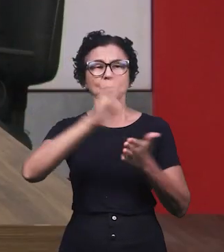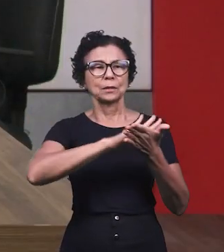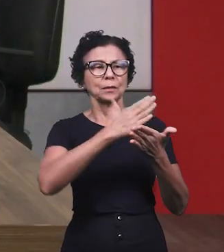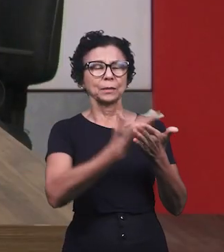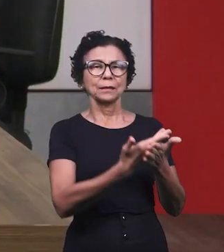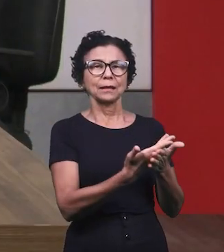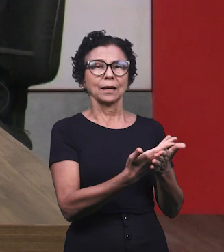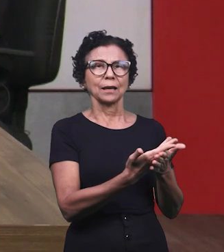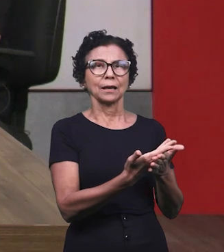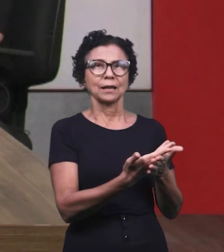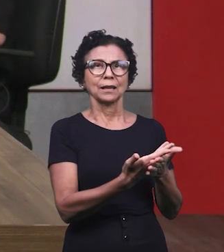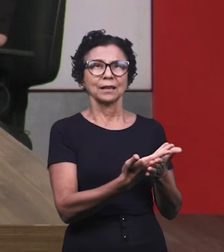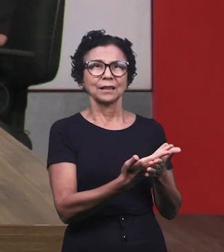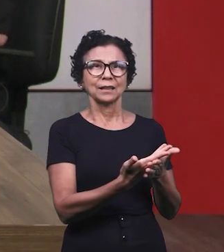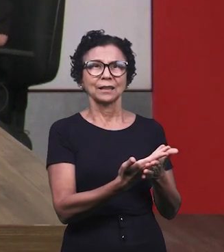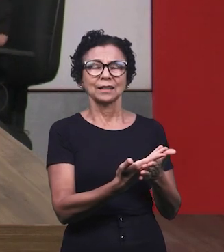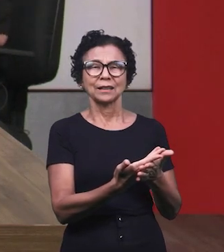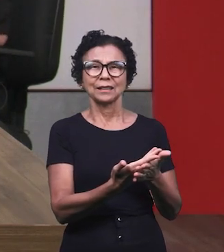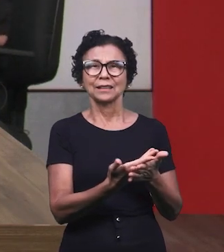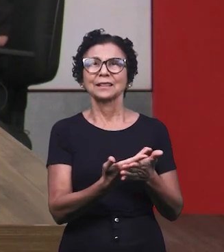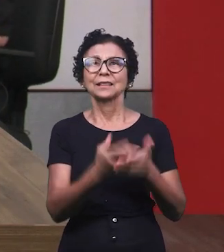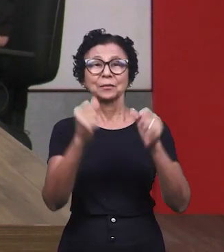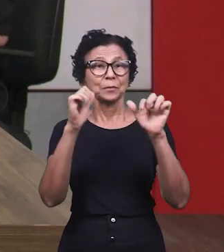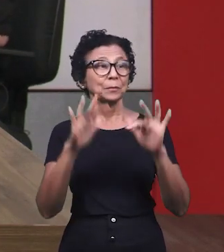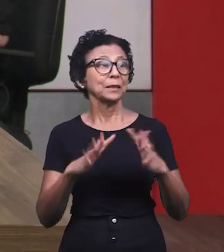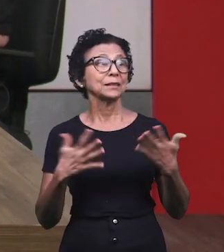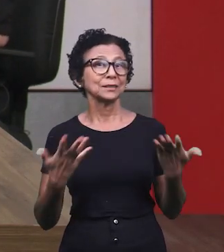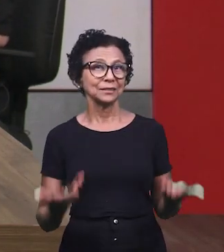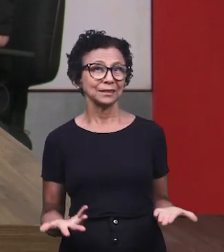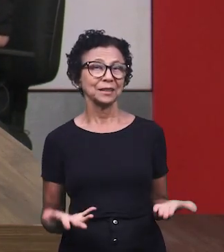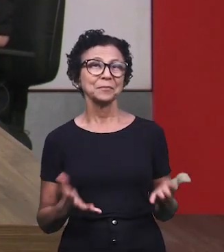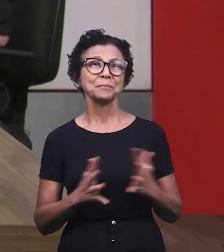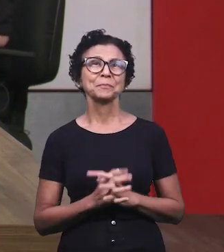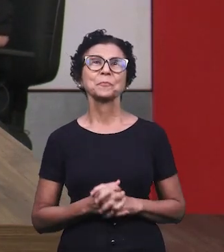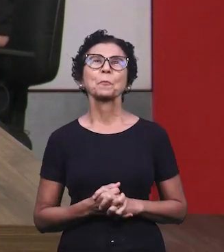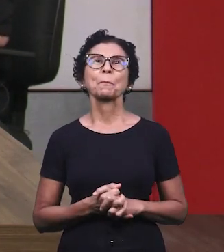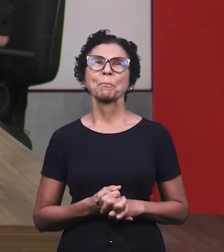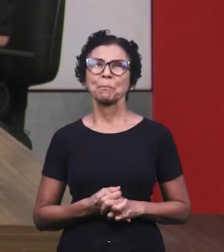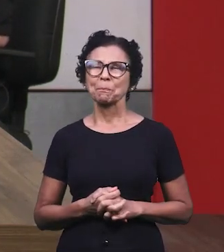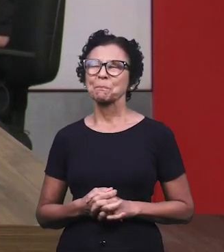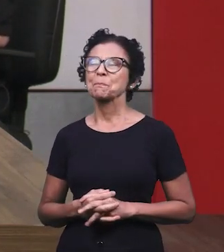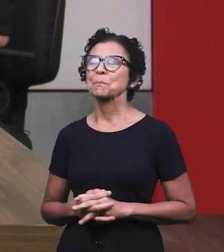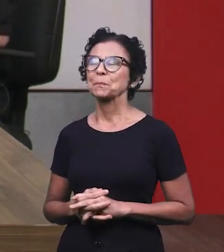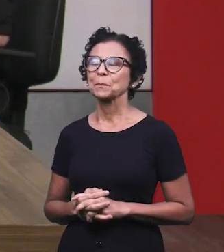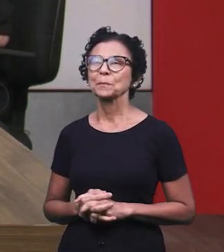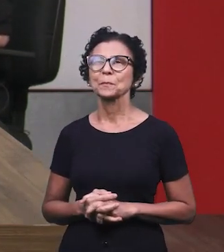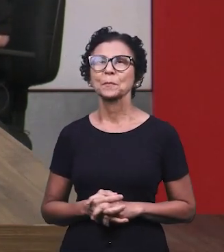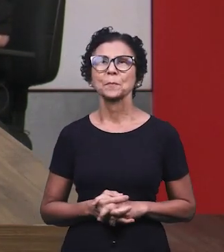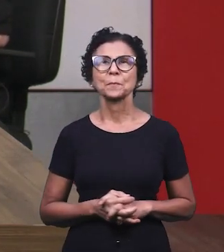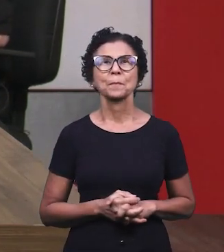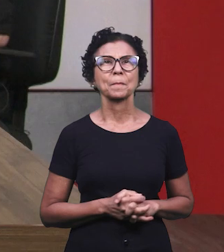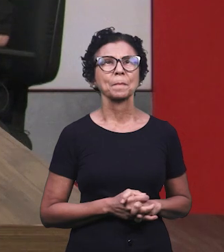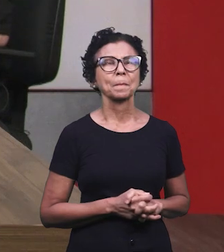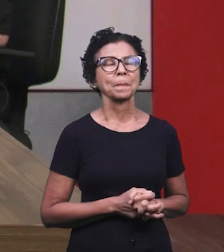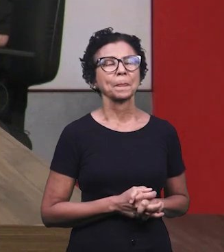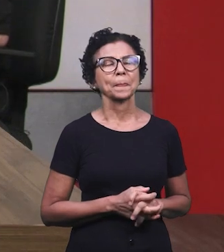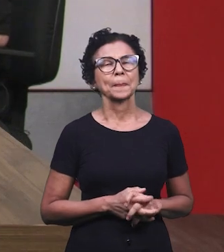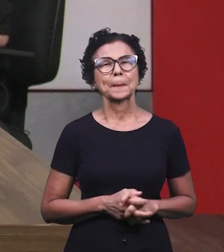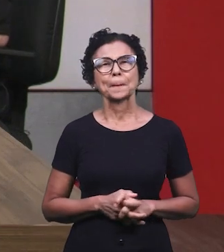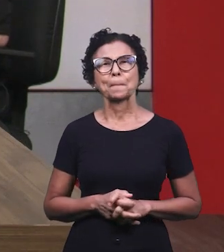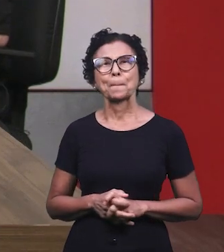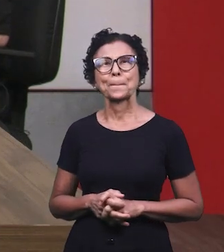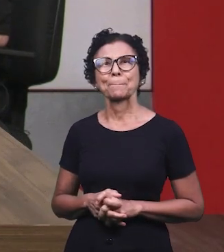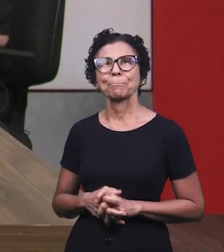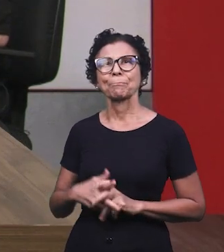Porque a gente depois vive o louvor. que a gente entende, né, o Senhor, ele faz com que a gente possa realmente compreender. Sim. Se eu